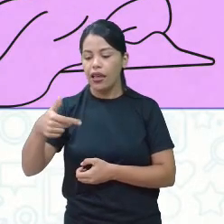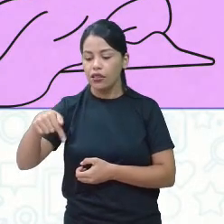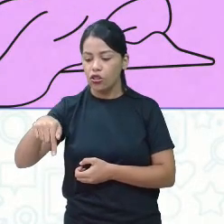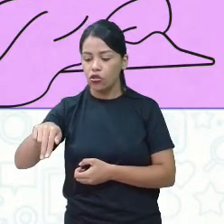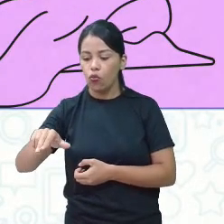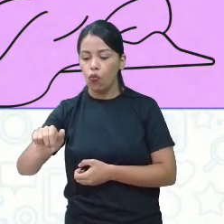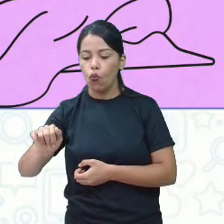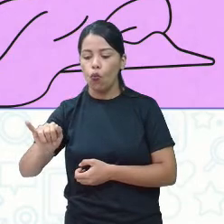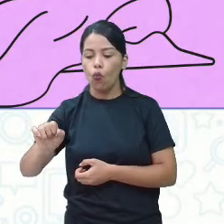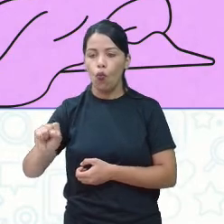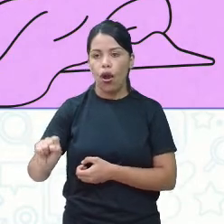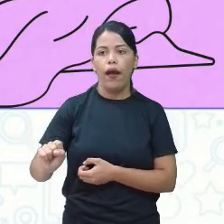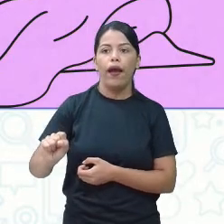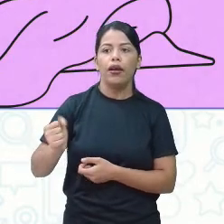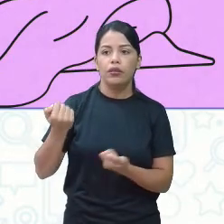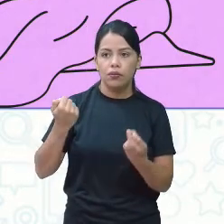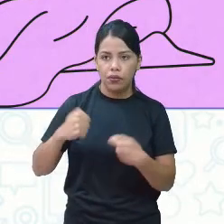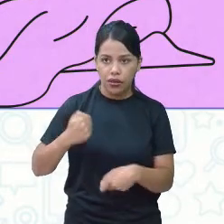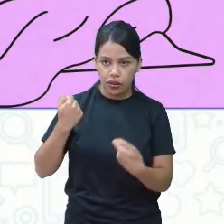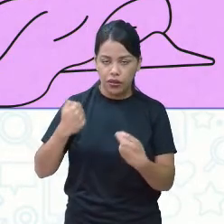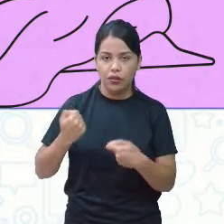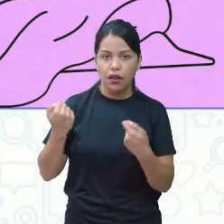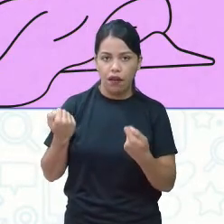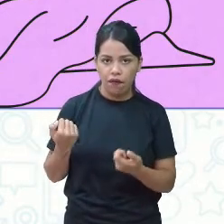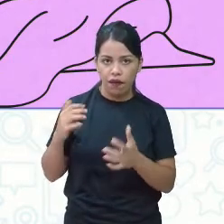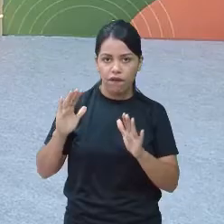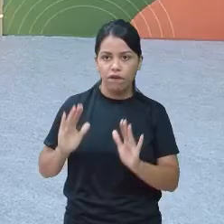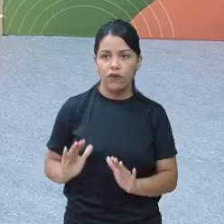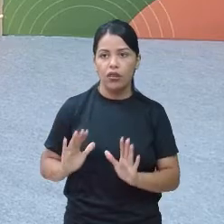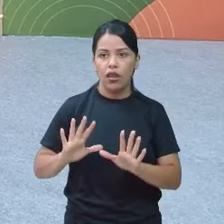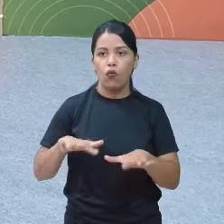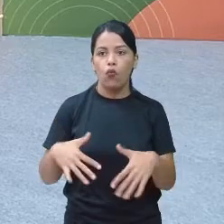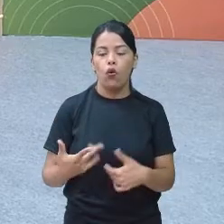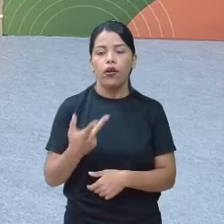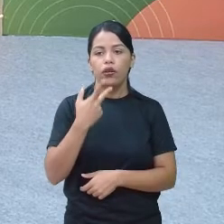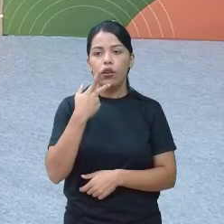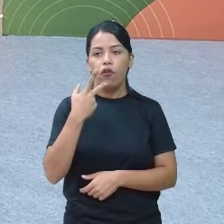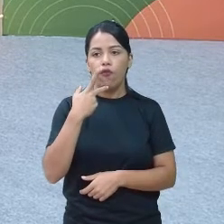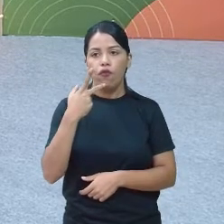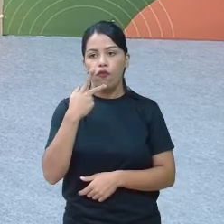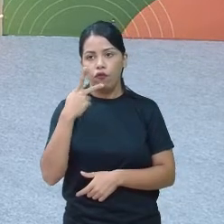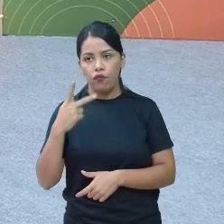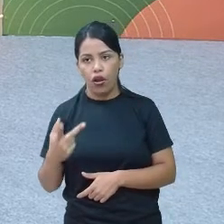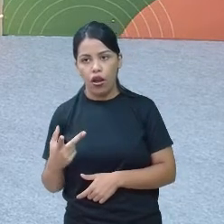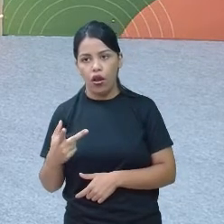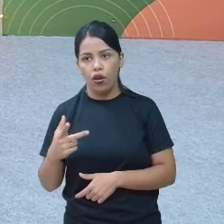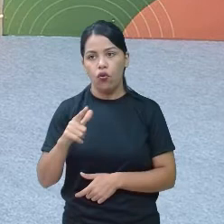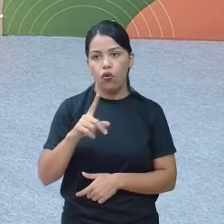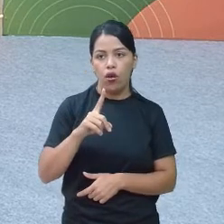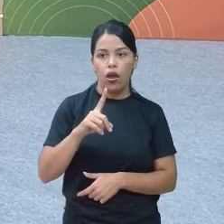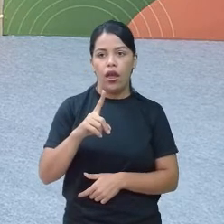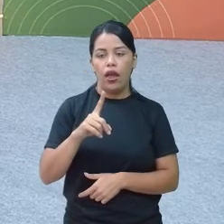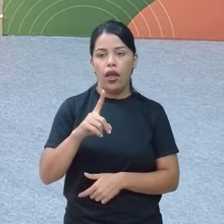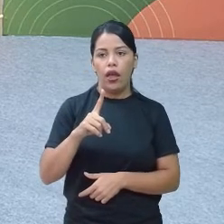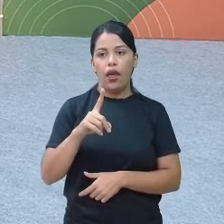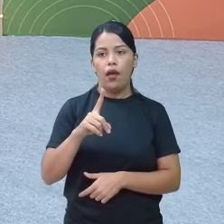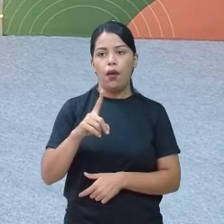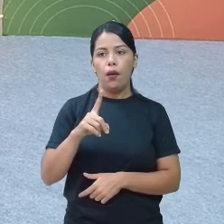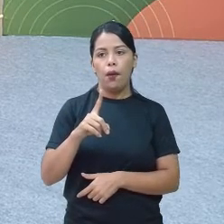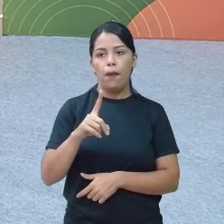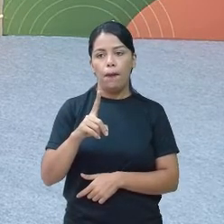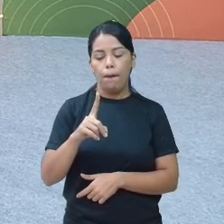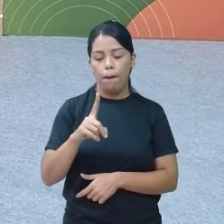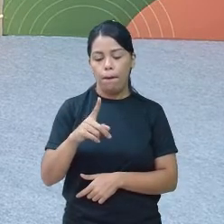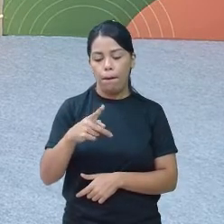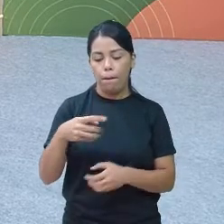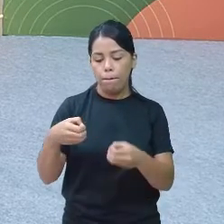eu uso perto, eu estou usando uma ideia de perto de. Então, consequentemente, com mais sílabas. Então, eu